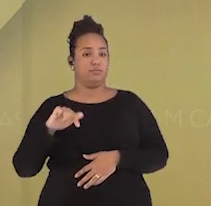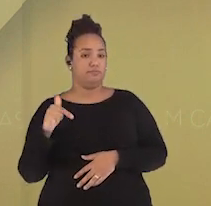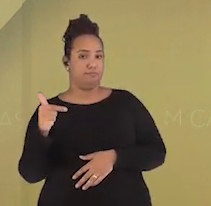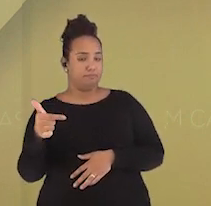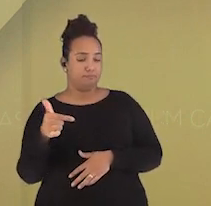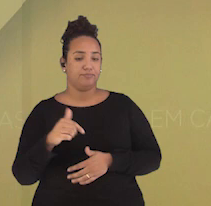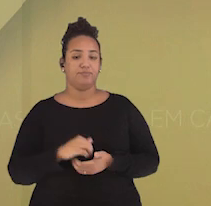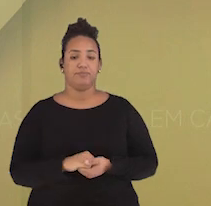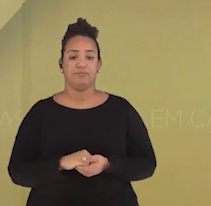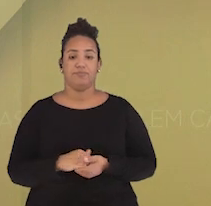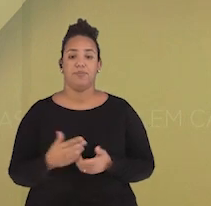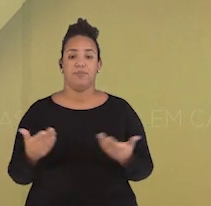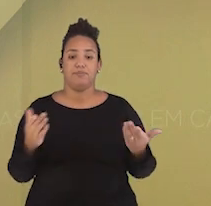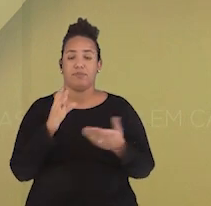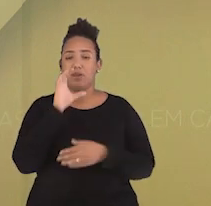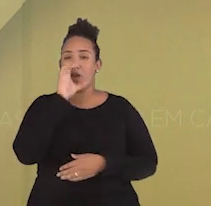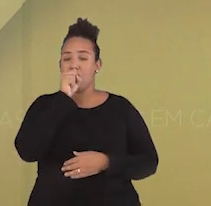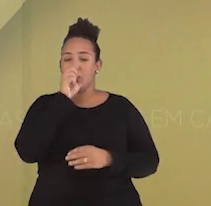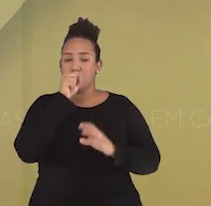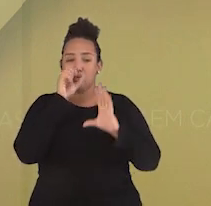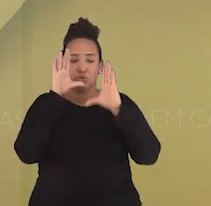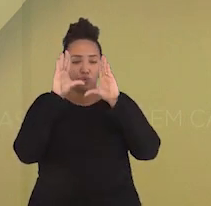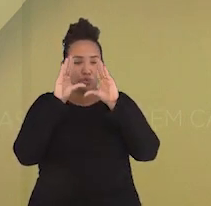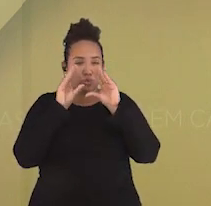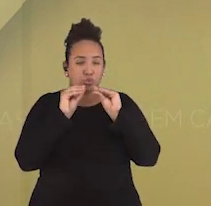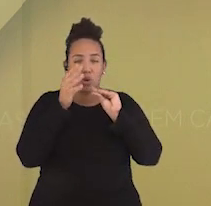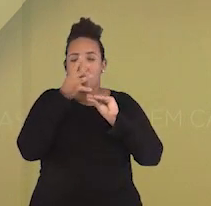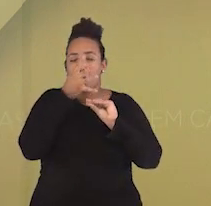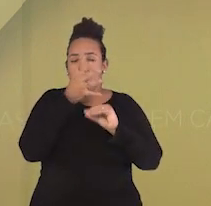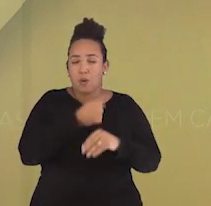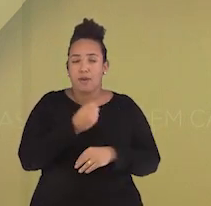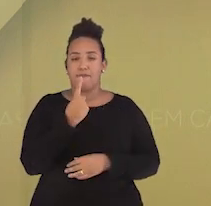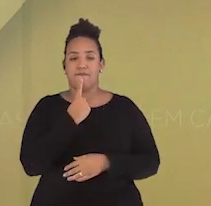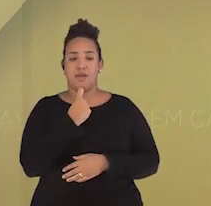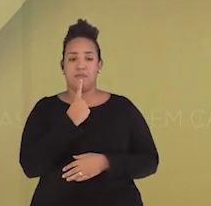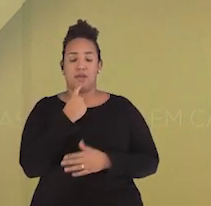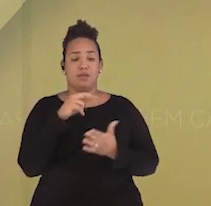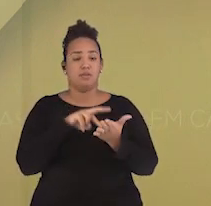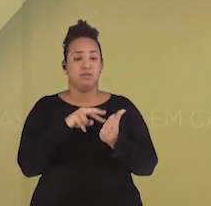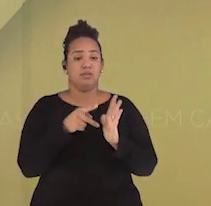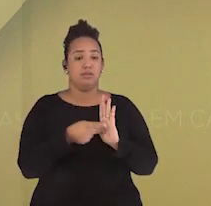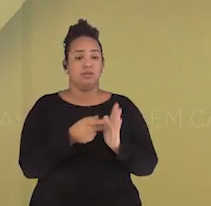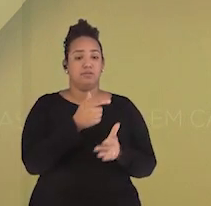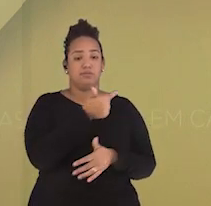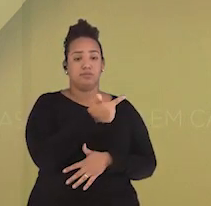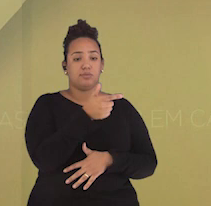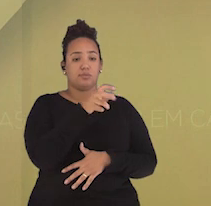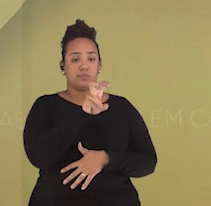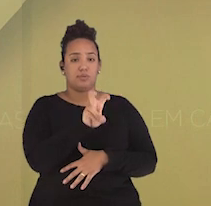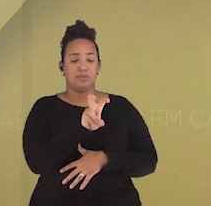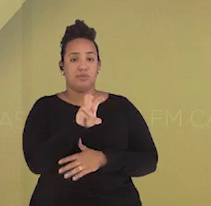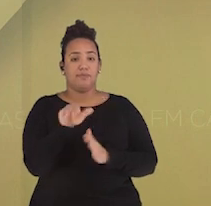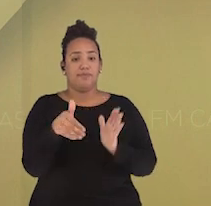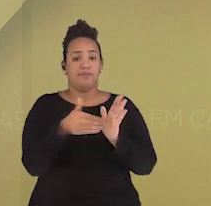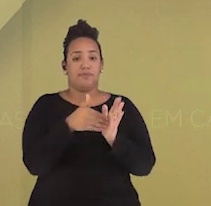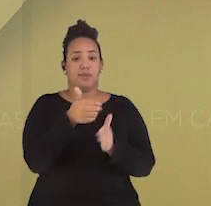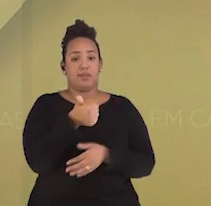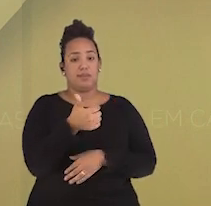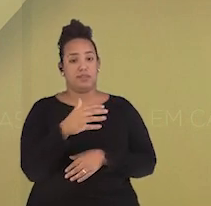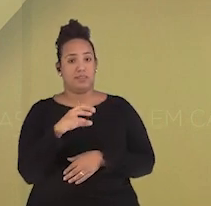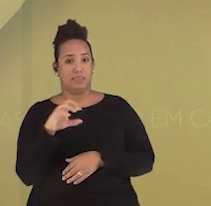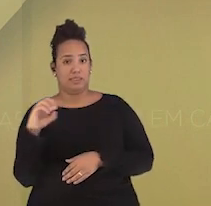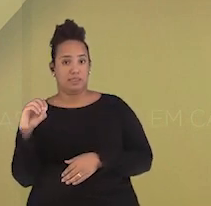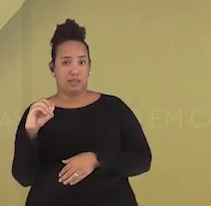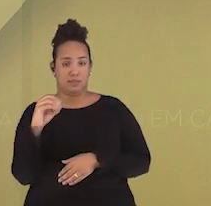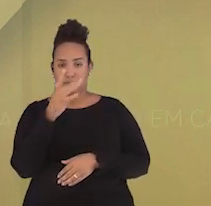quadradinho laranja mais escuro, quase vermelho, representa uma média de 25 a 100